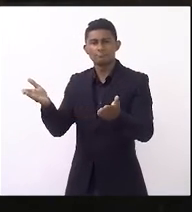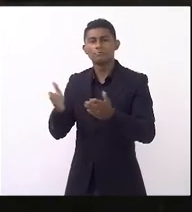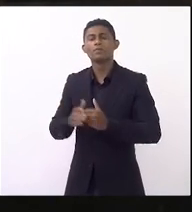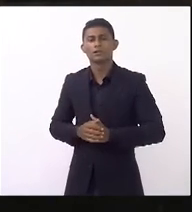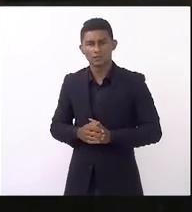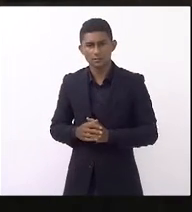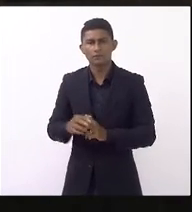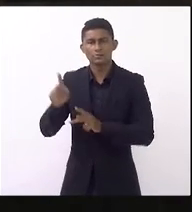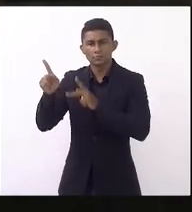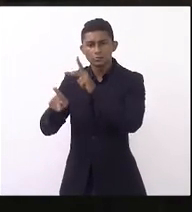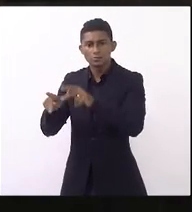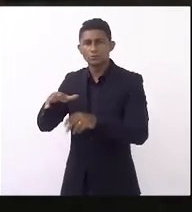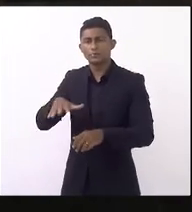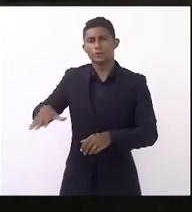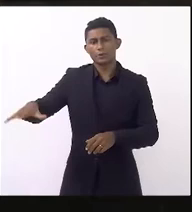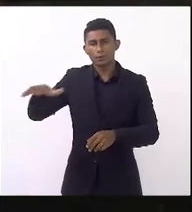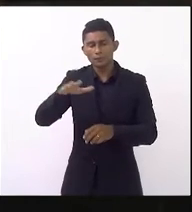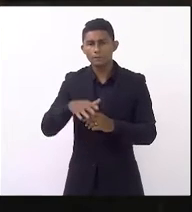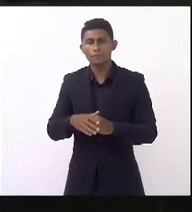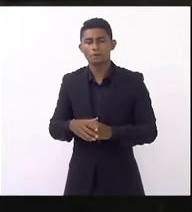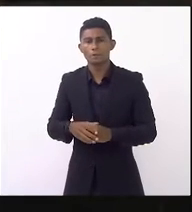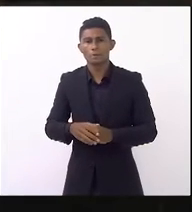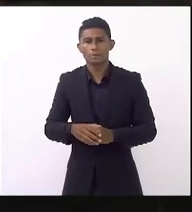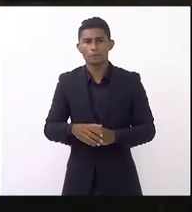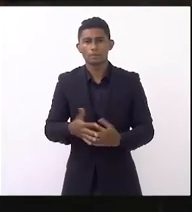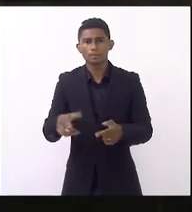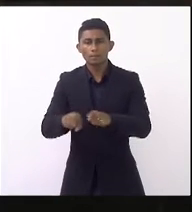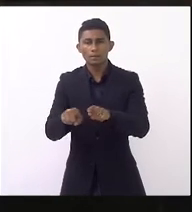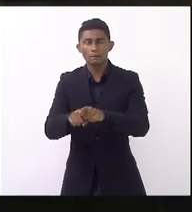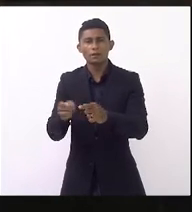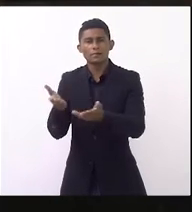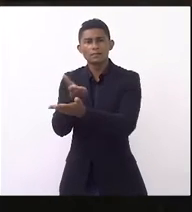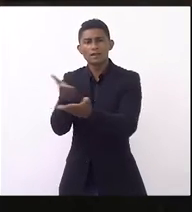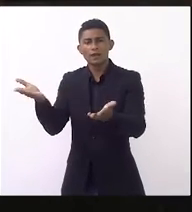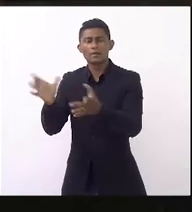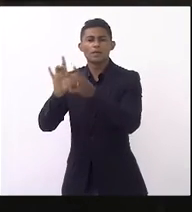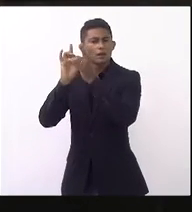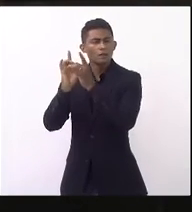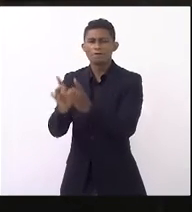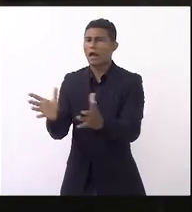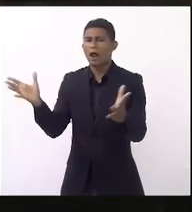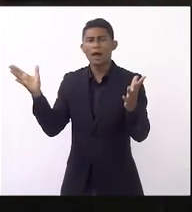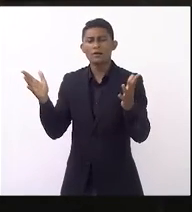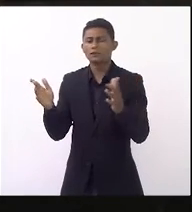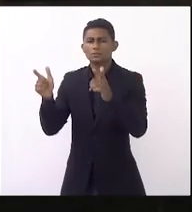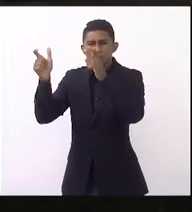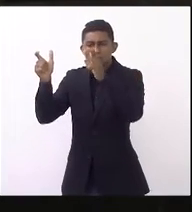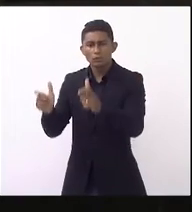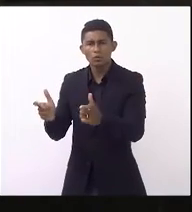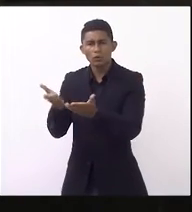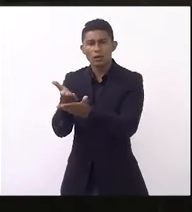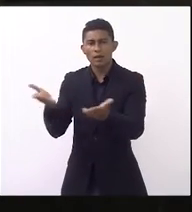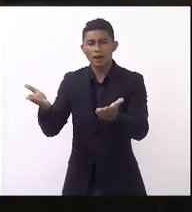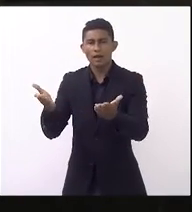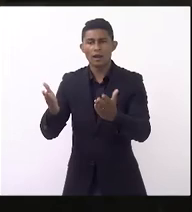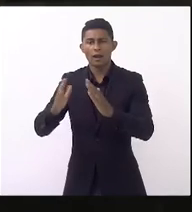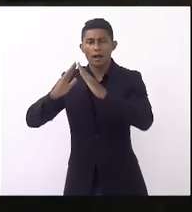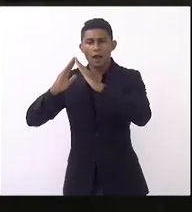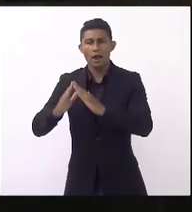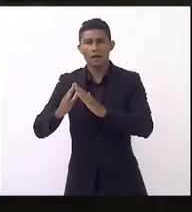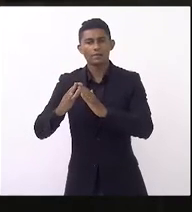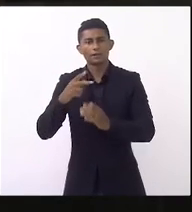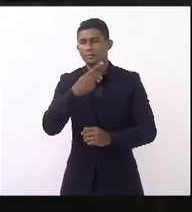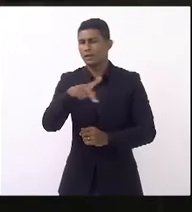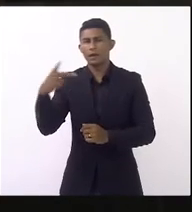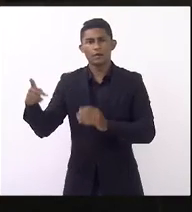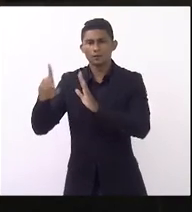dos povos, e também a interesse e liberdade das terras onde esses povos têm por direito.